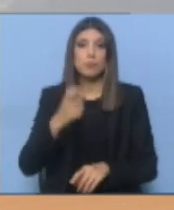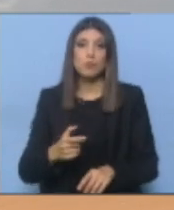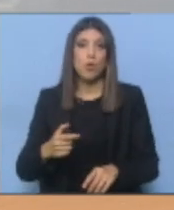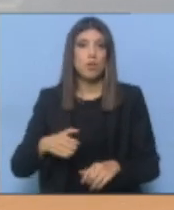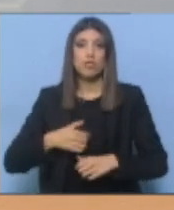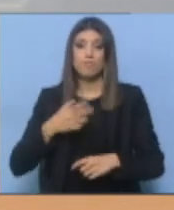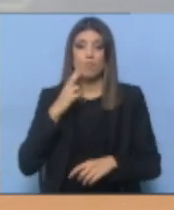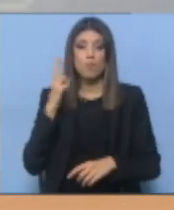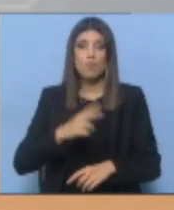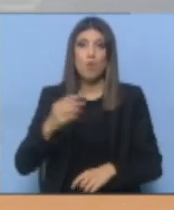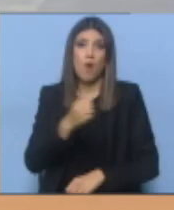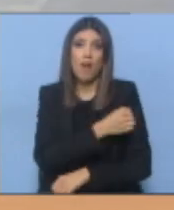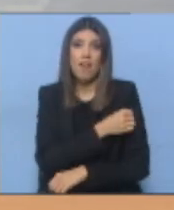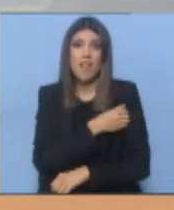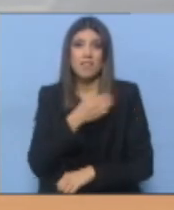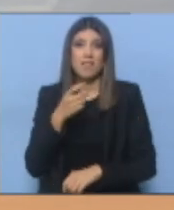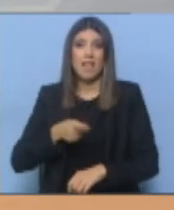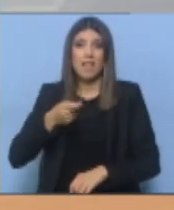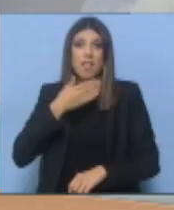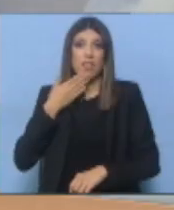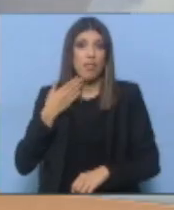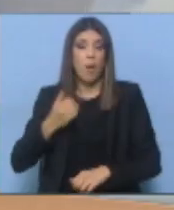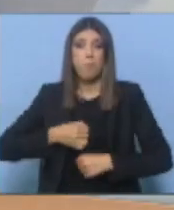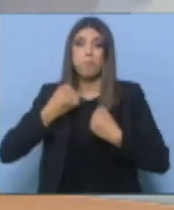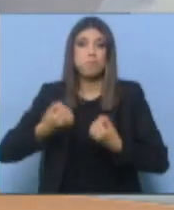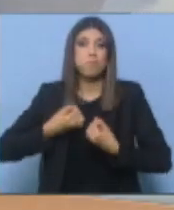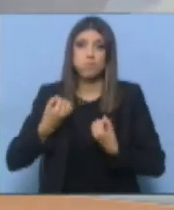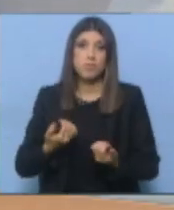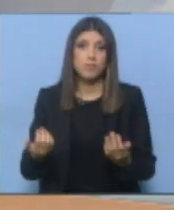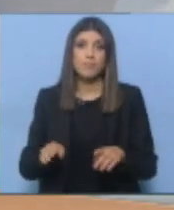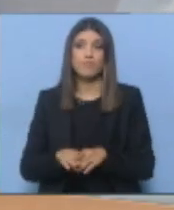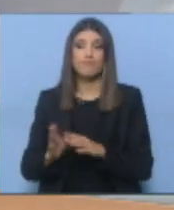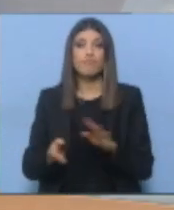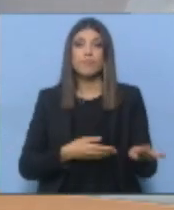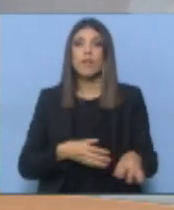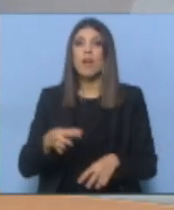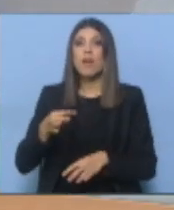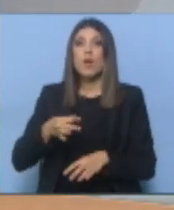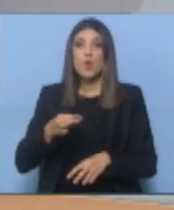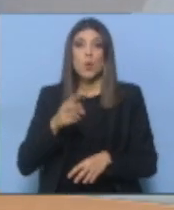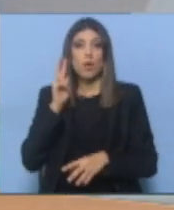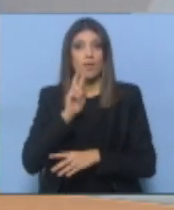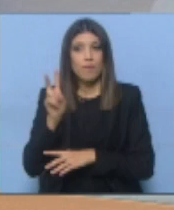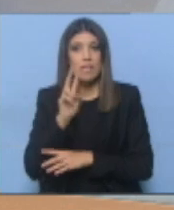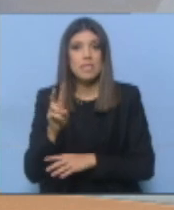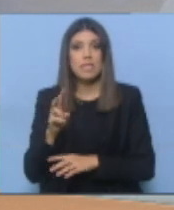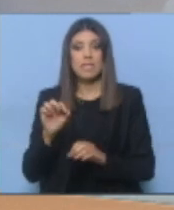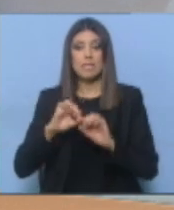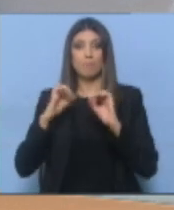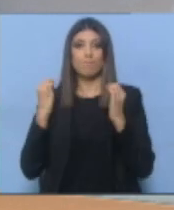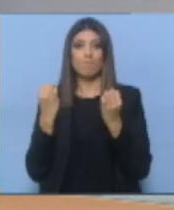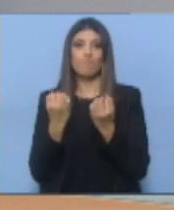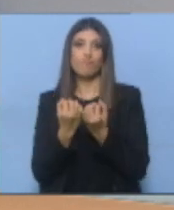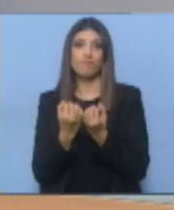uma habitação. Habitação. António Santos Luís, do Núcleo de Observação Social da Cáritas Portuguesa. Na realidade, e